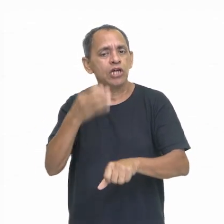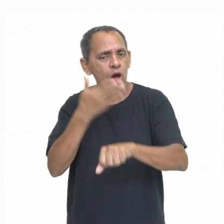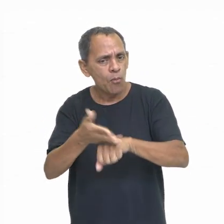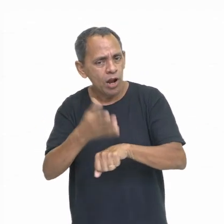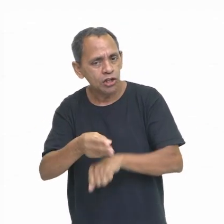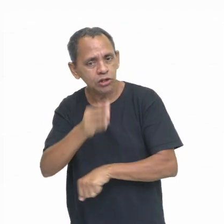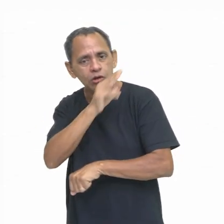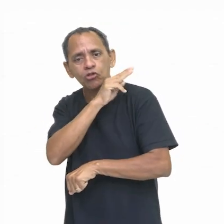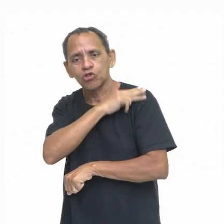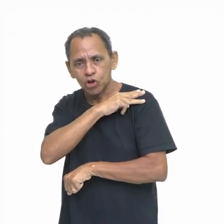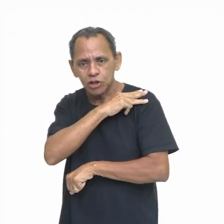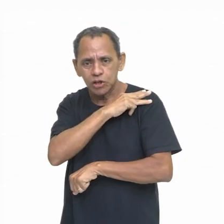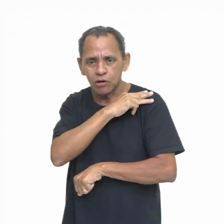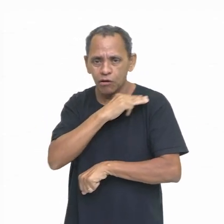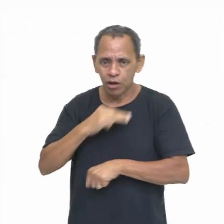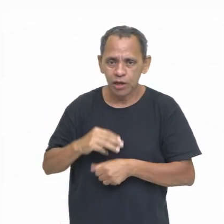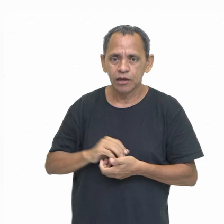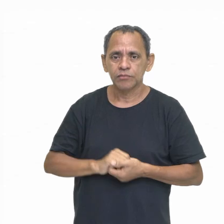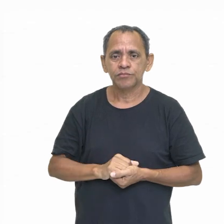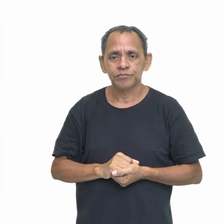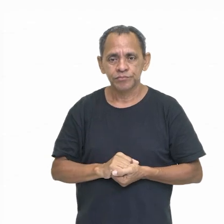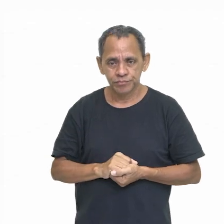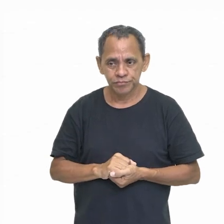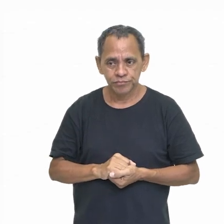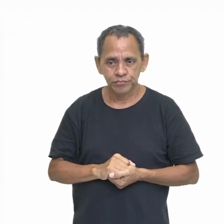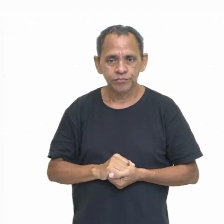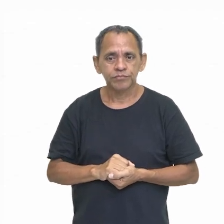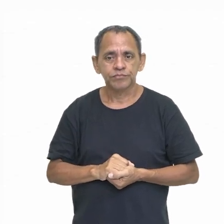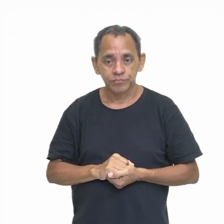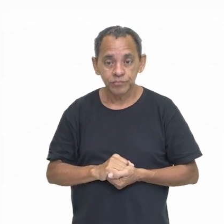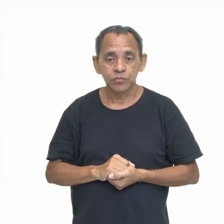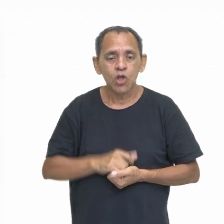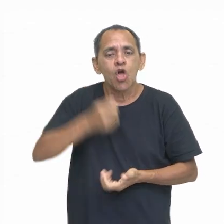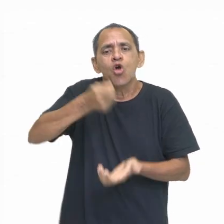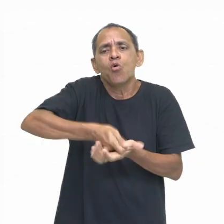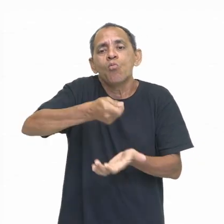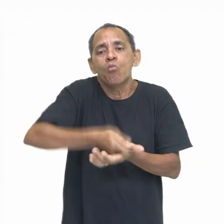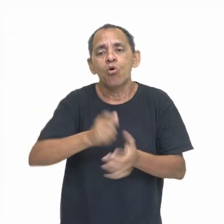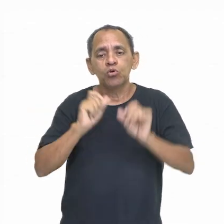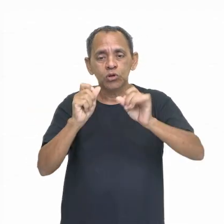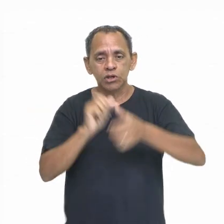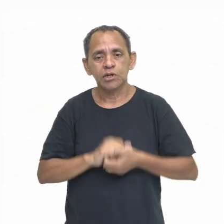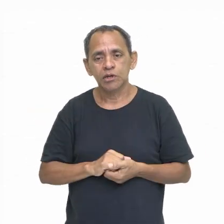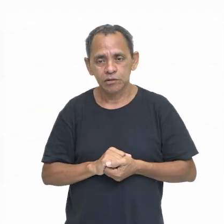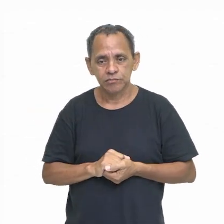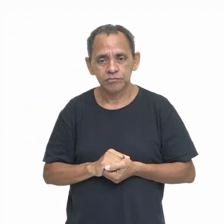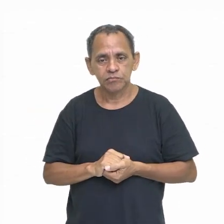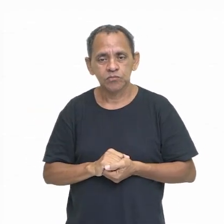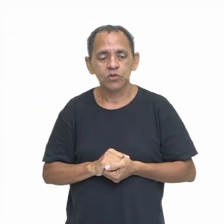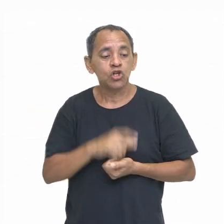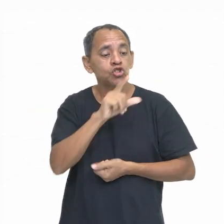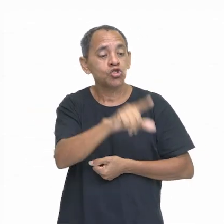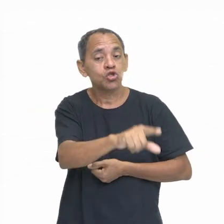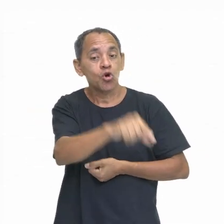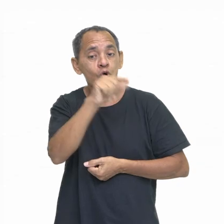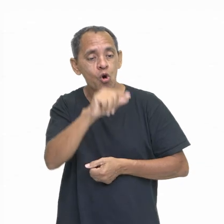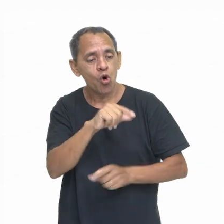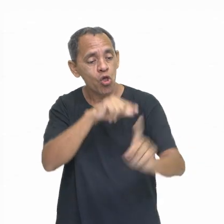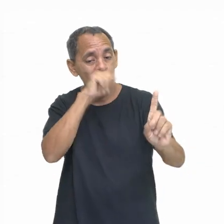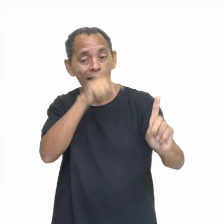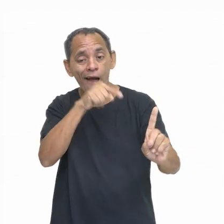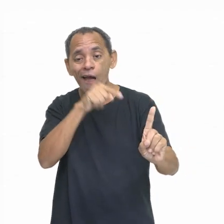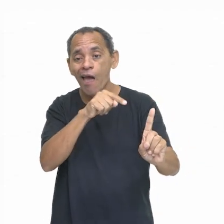prática marcante na República Velha, com os coronéis controlando as eleições e impondo seus candidatos. E você observa ali,